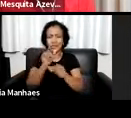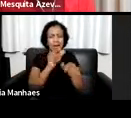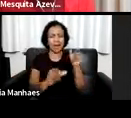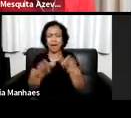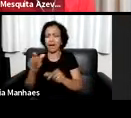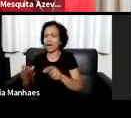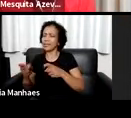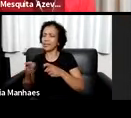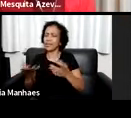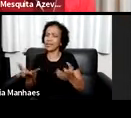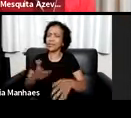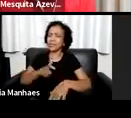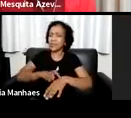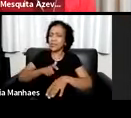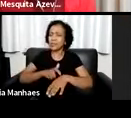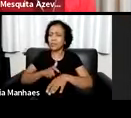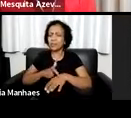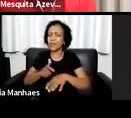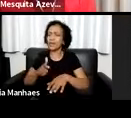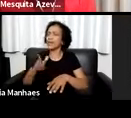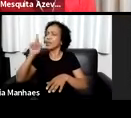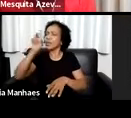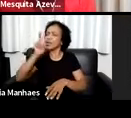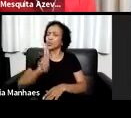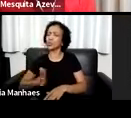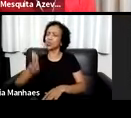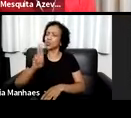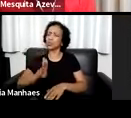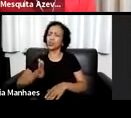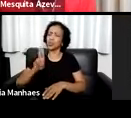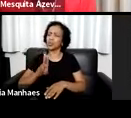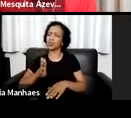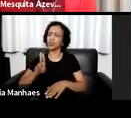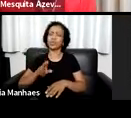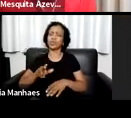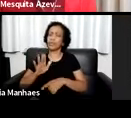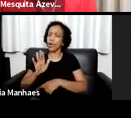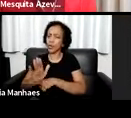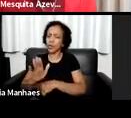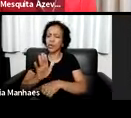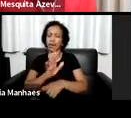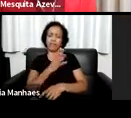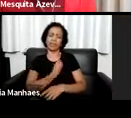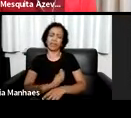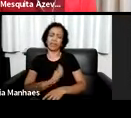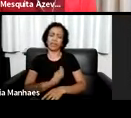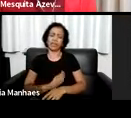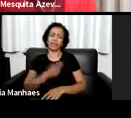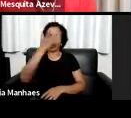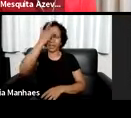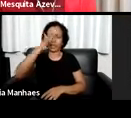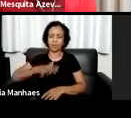nesse momento, ser instrumentos da vida, instrumentos em favor da vida, em nome de Jesus, Pai. Nós oramos por